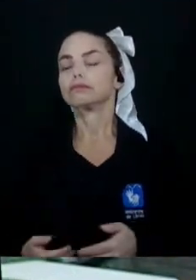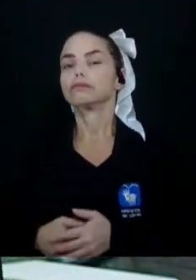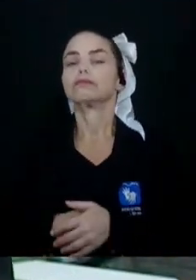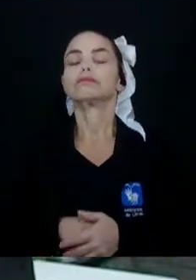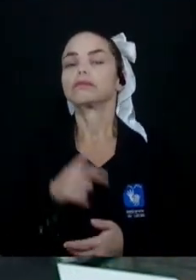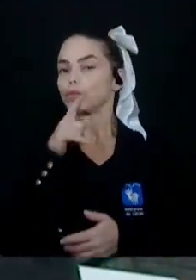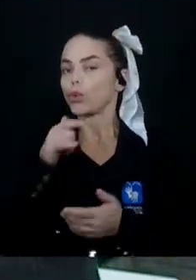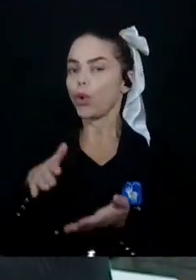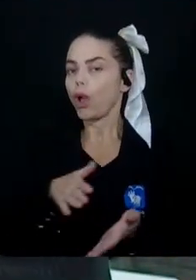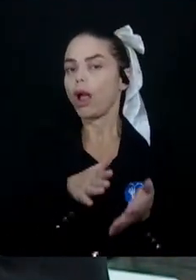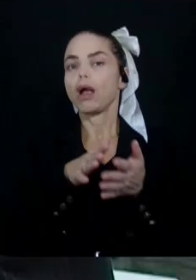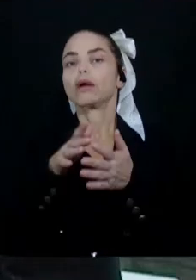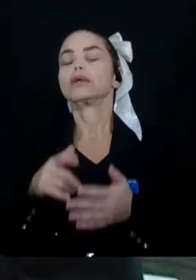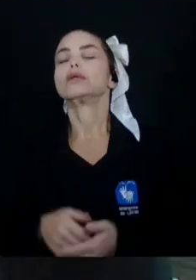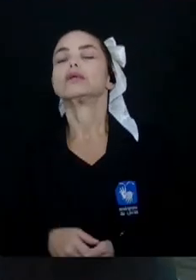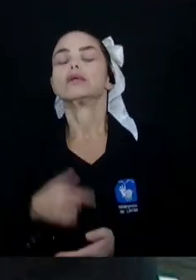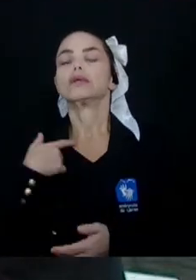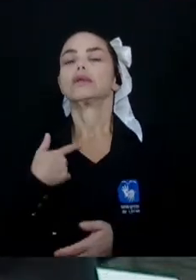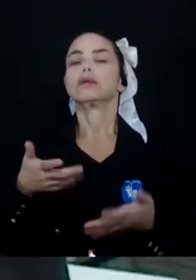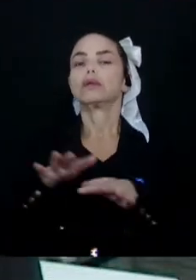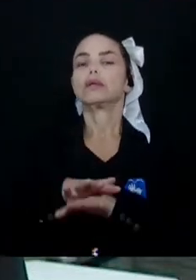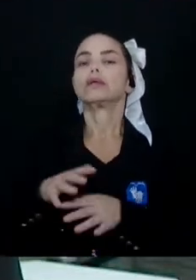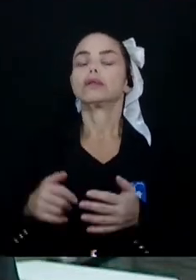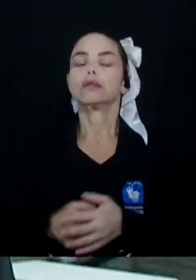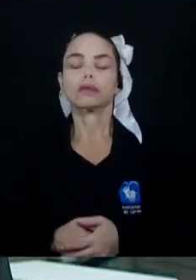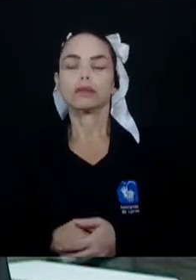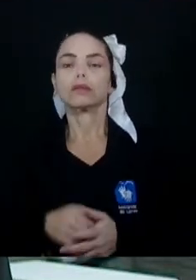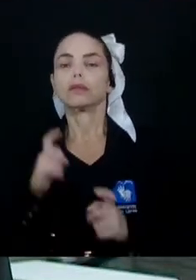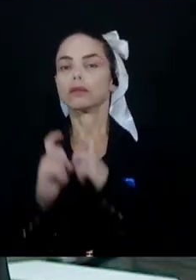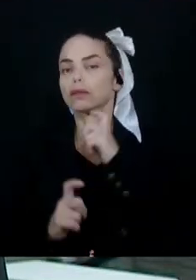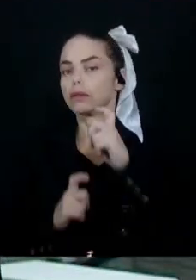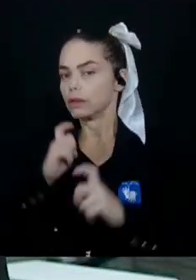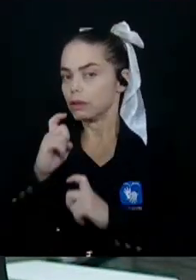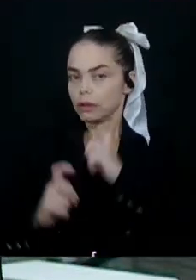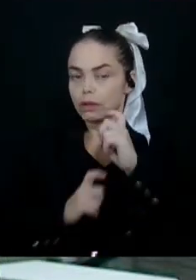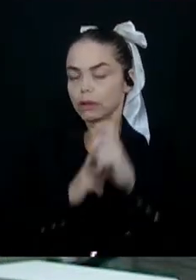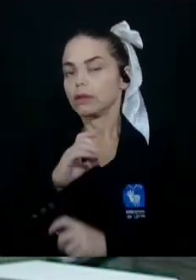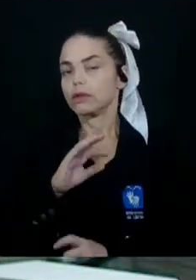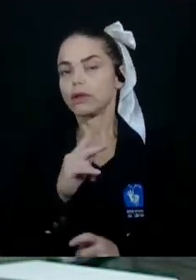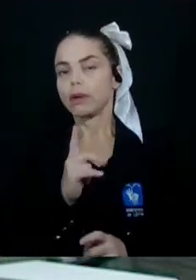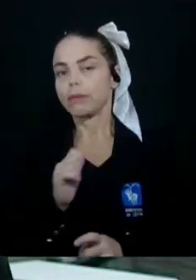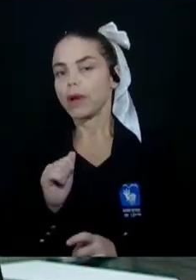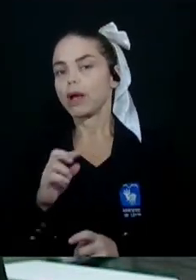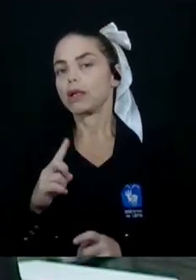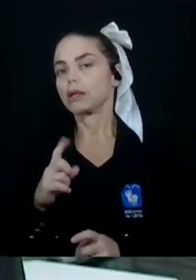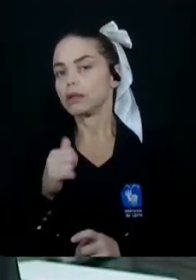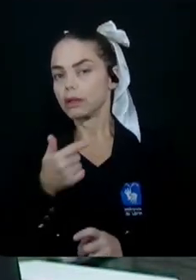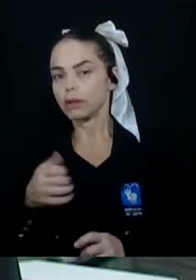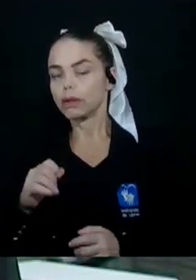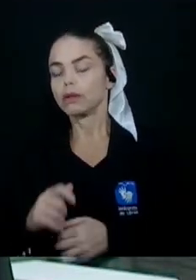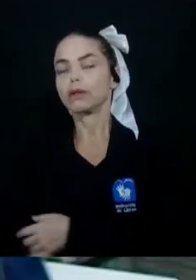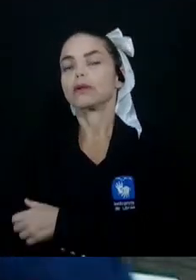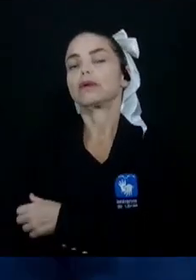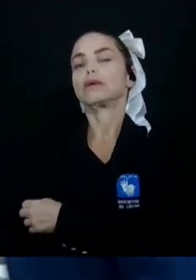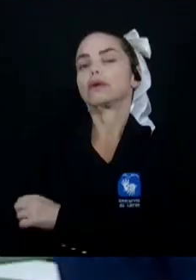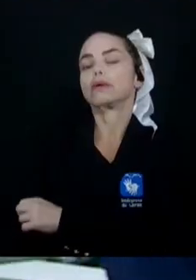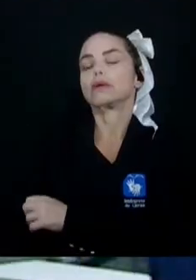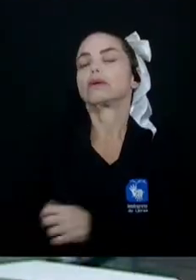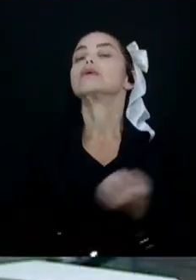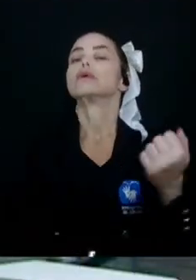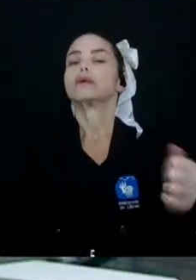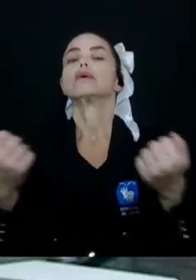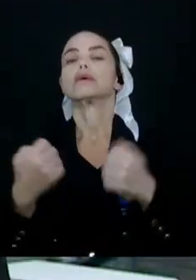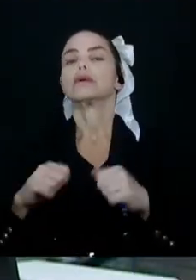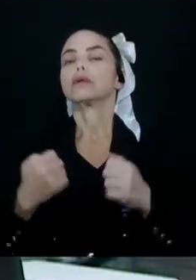parque inclusivo. Se eu não me engano, tem, eu acho que no Chapadão também, na Pedreira do Chapadão. Mas é necessário ter